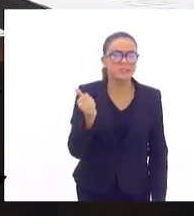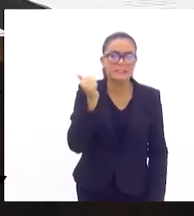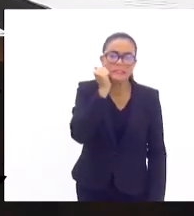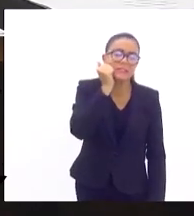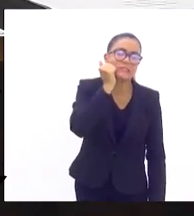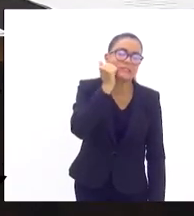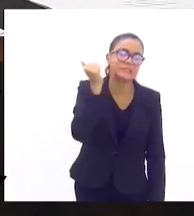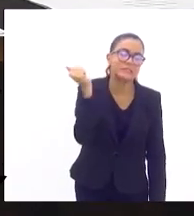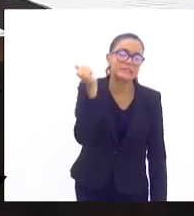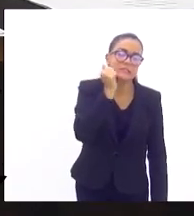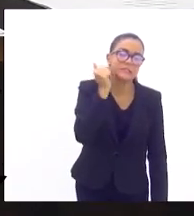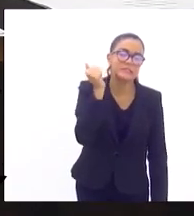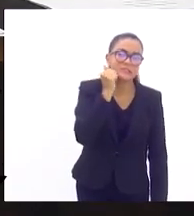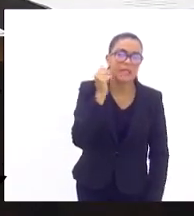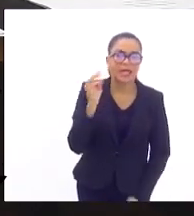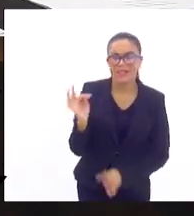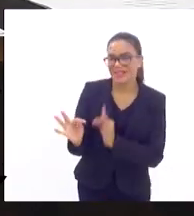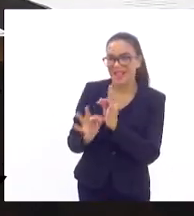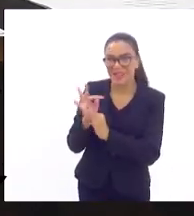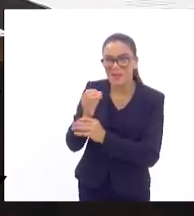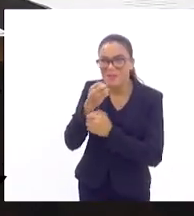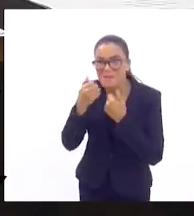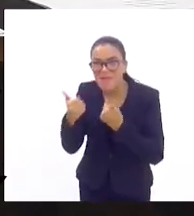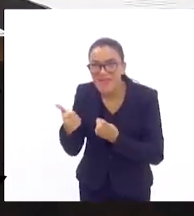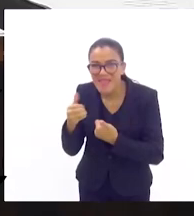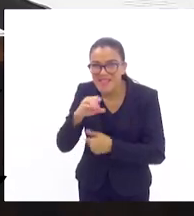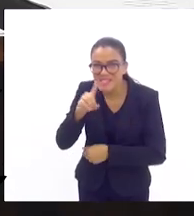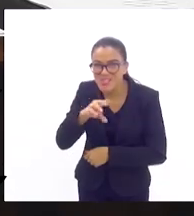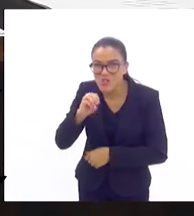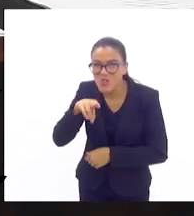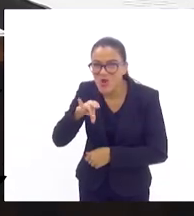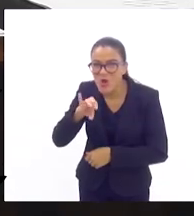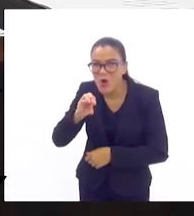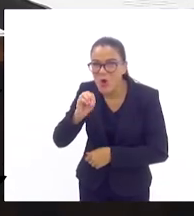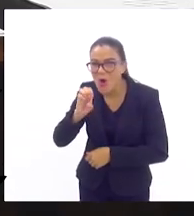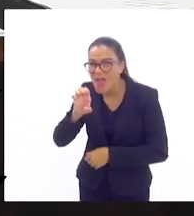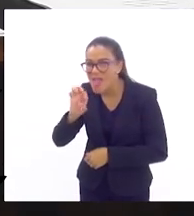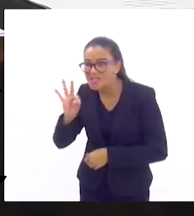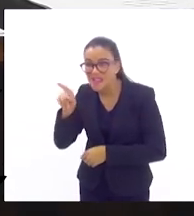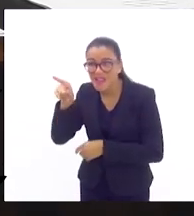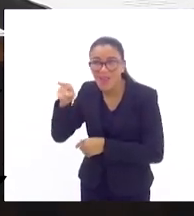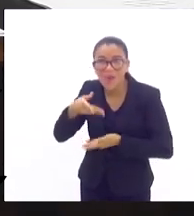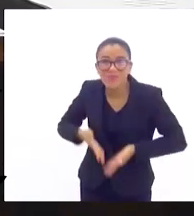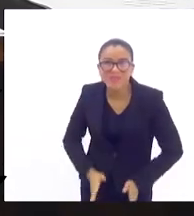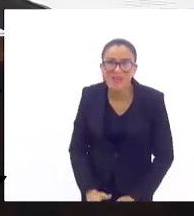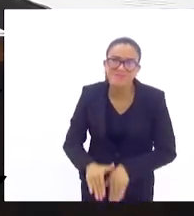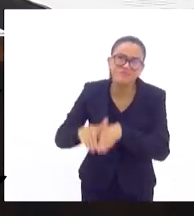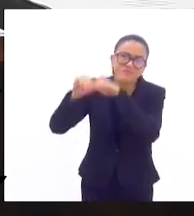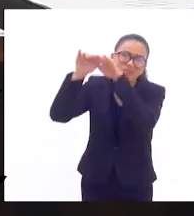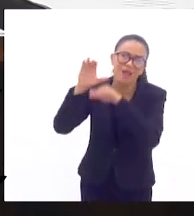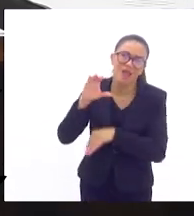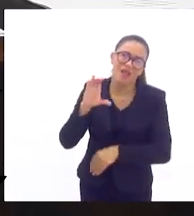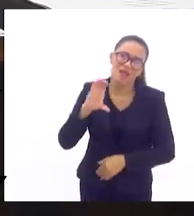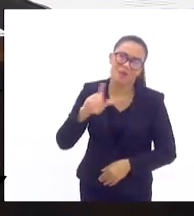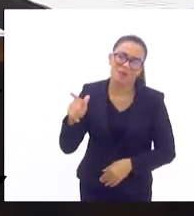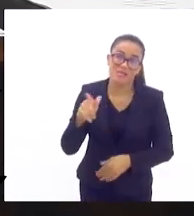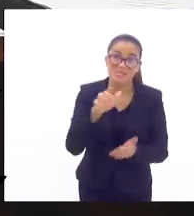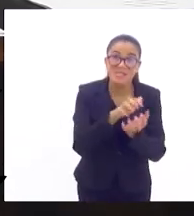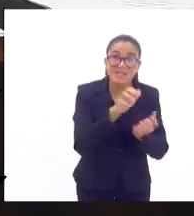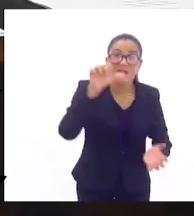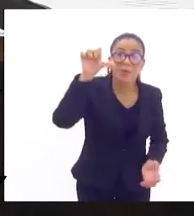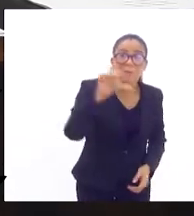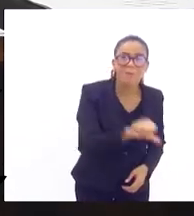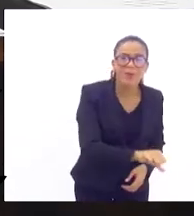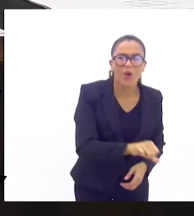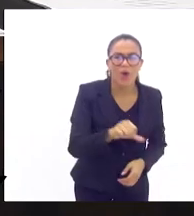está tratando bem da Zona Oeste. Eu sou nascido e criado em Campo Grande. Lá na nossa região, falta água. Santa Cruz, pior